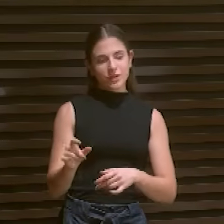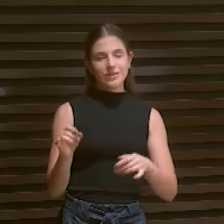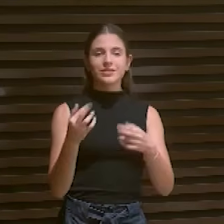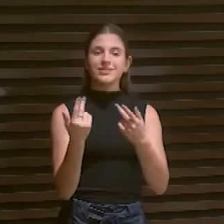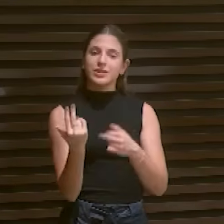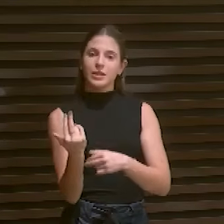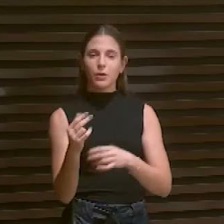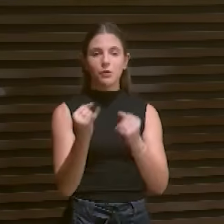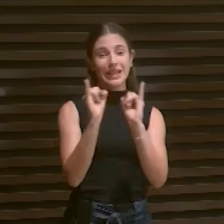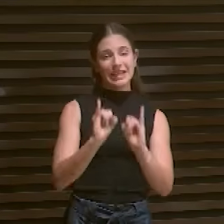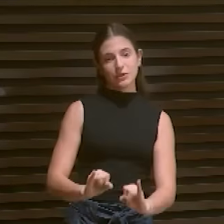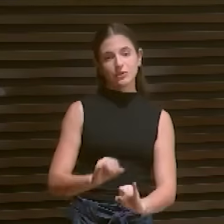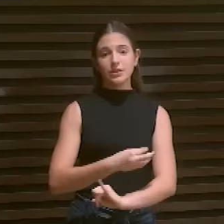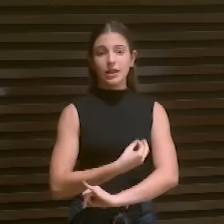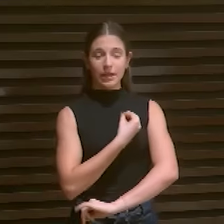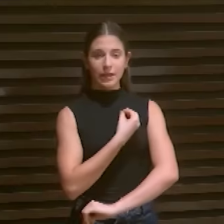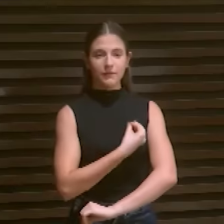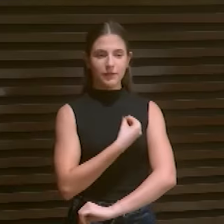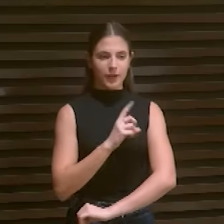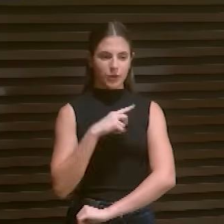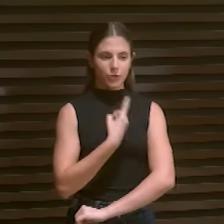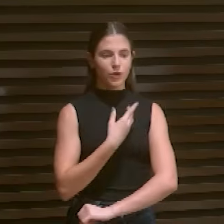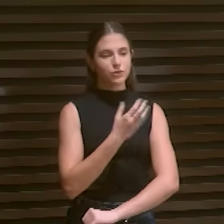ocupam o nosso coração.